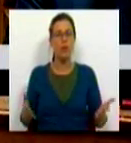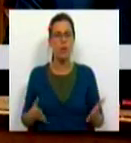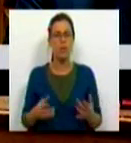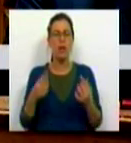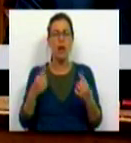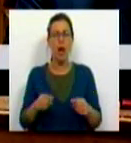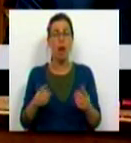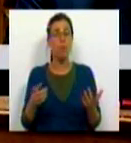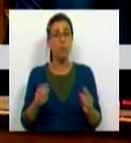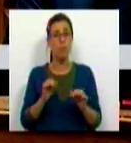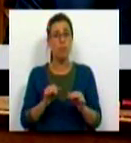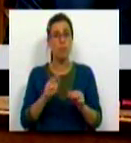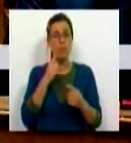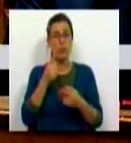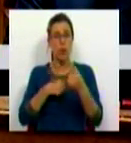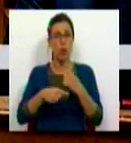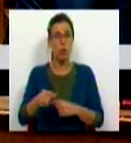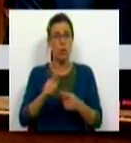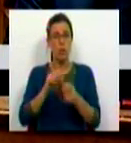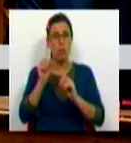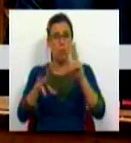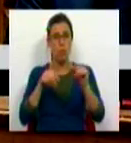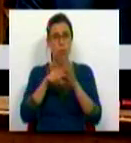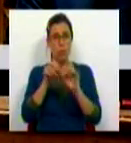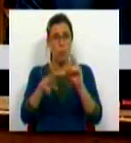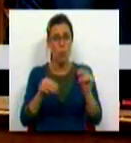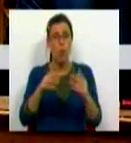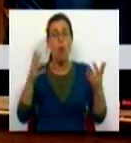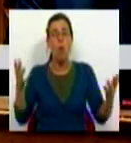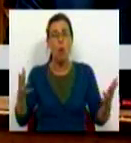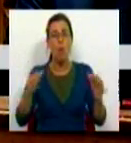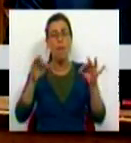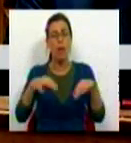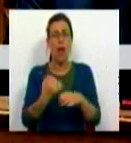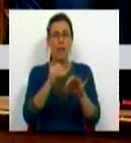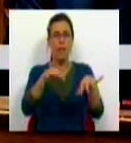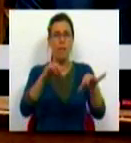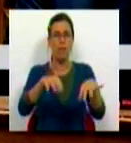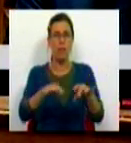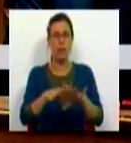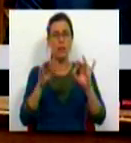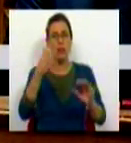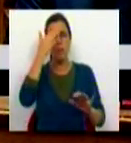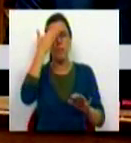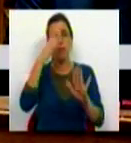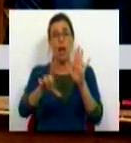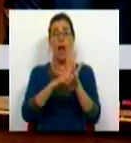há indicadores da sua reconversão, da sua modernização ou a cessação da sua atividade, conforme prevê